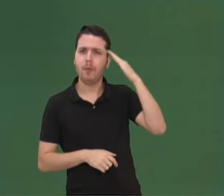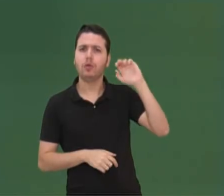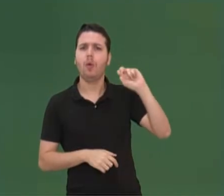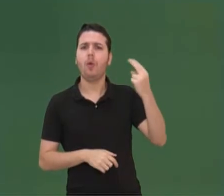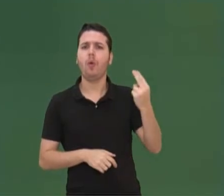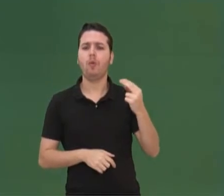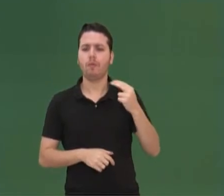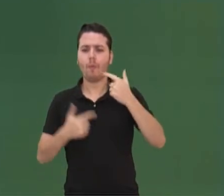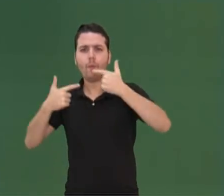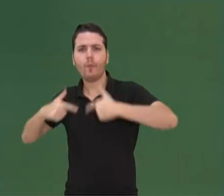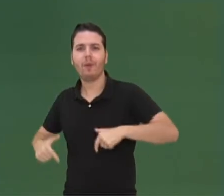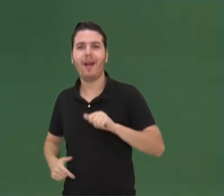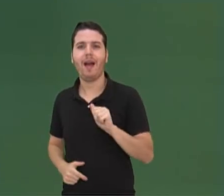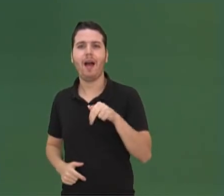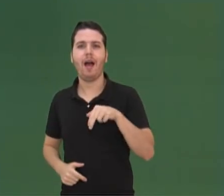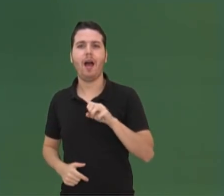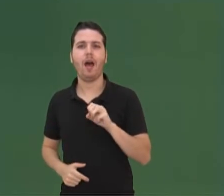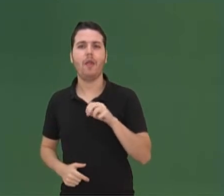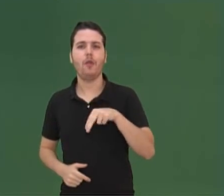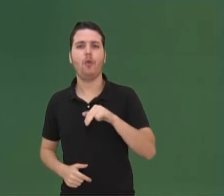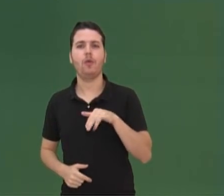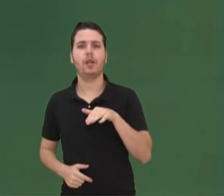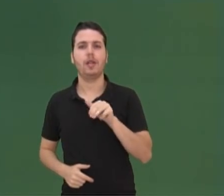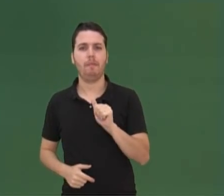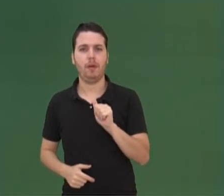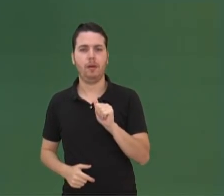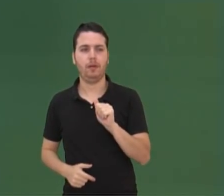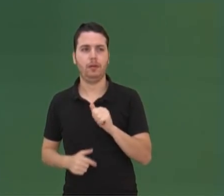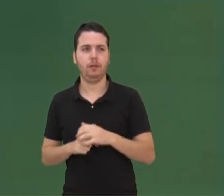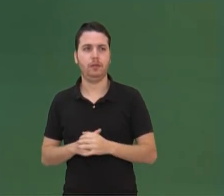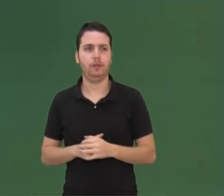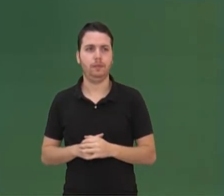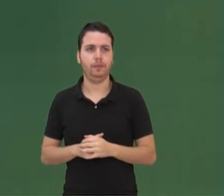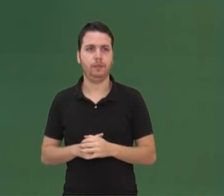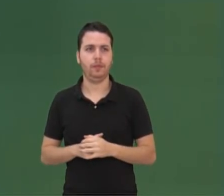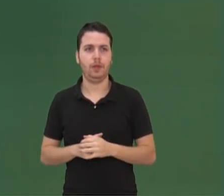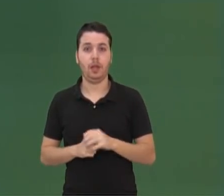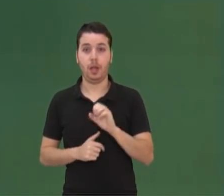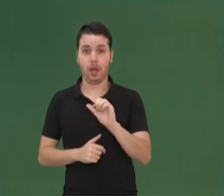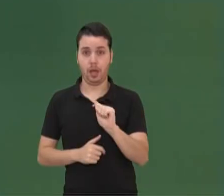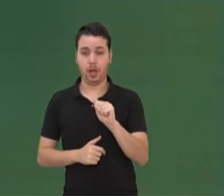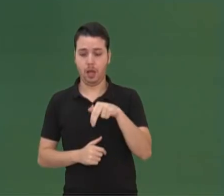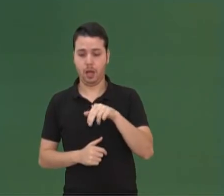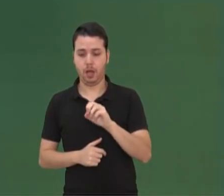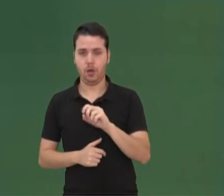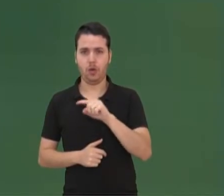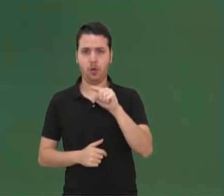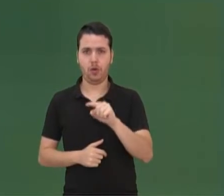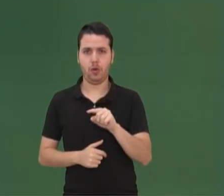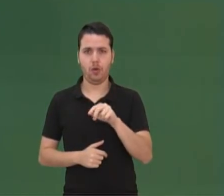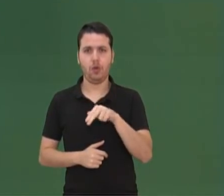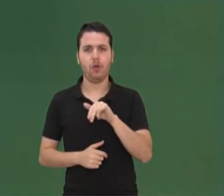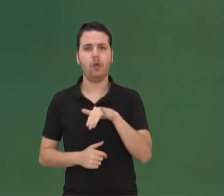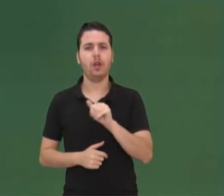anônima? Professor, eu não sei o que é anônimo. Anônimo são pessoas como